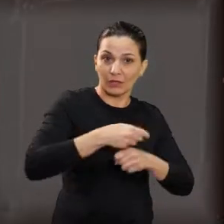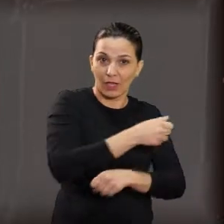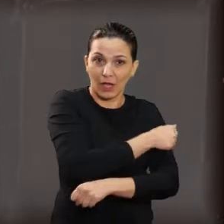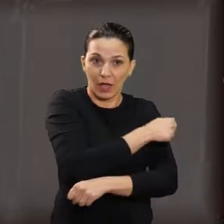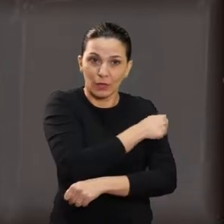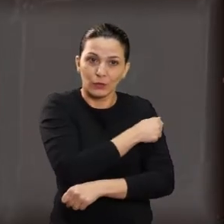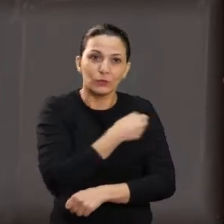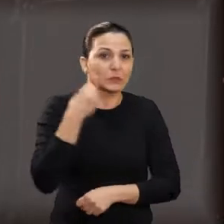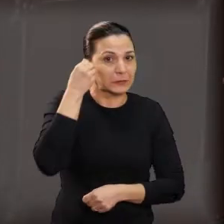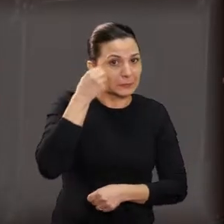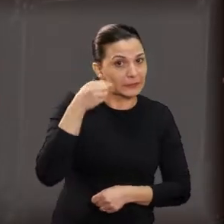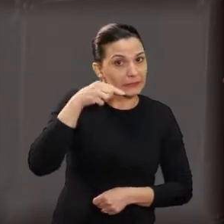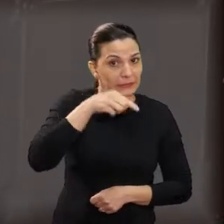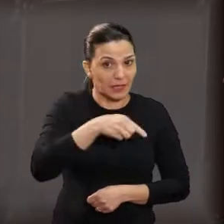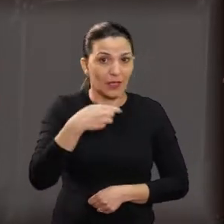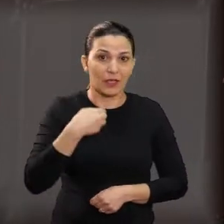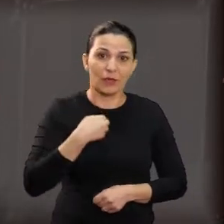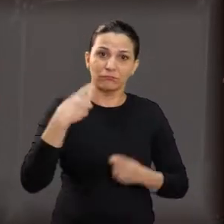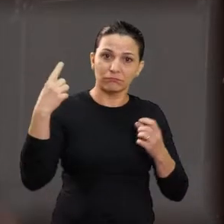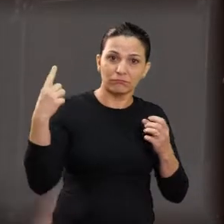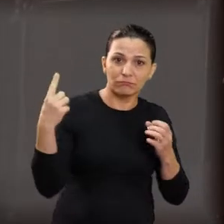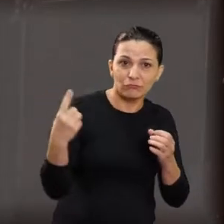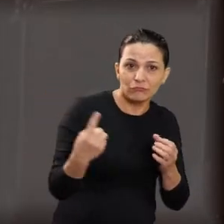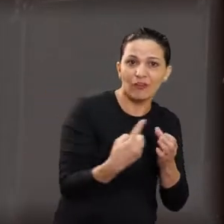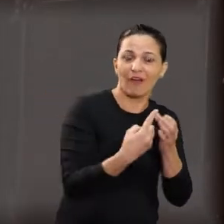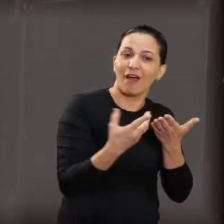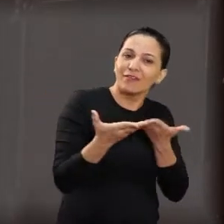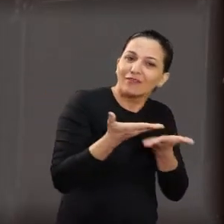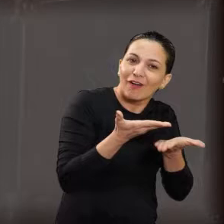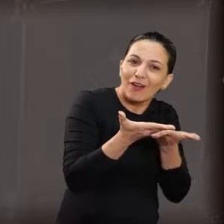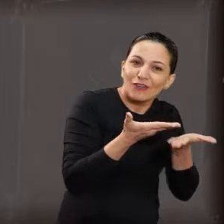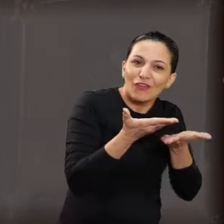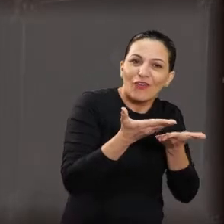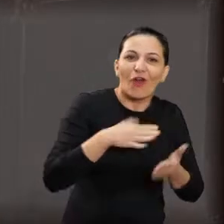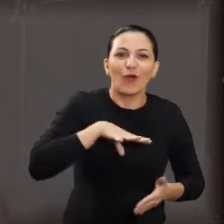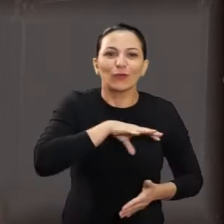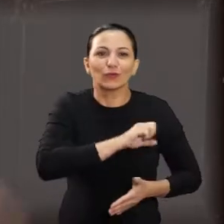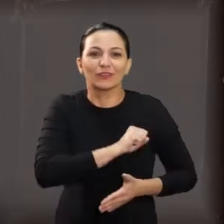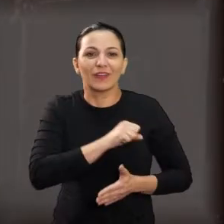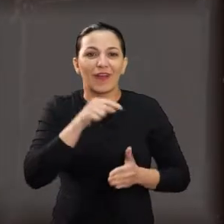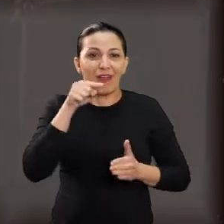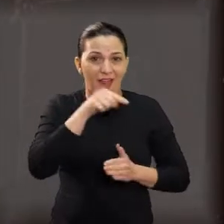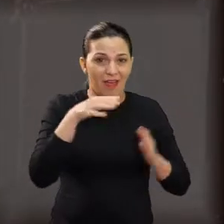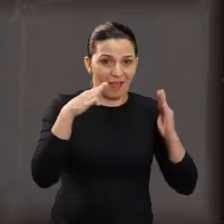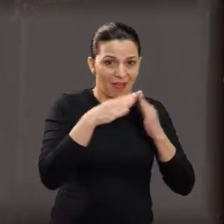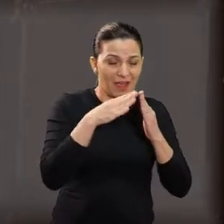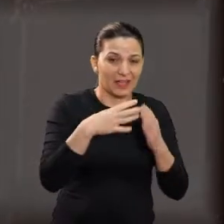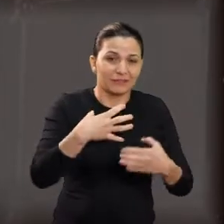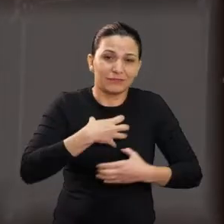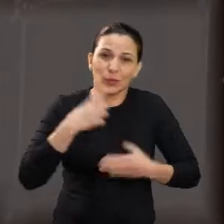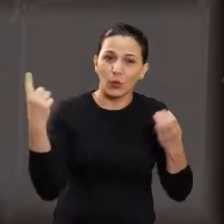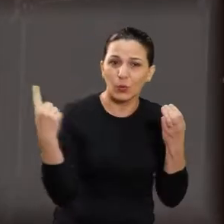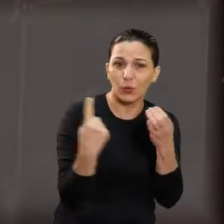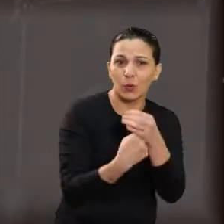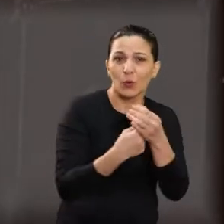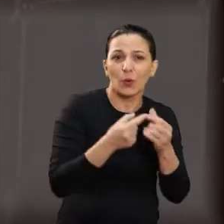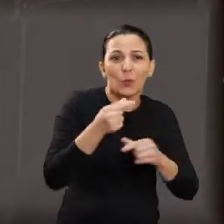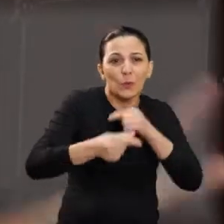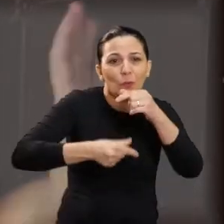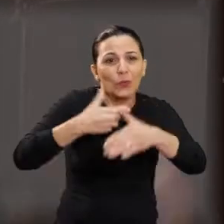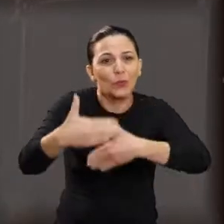pelos alunos da Unesp, os veteranos, e logo fui incluída na casa, mas eu não cheguei com nada, eu vim com a roupa mesmo, a